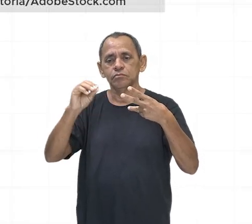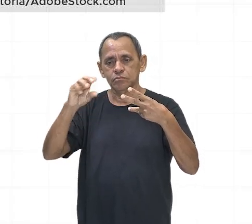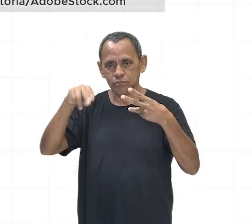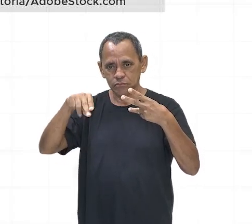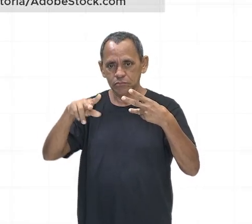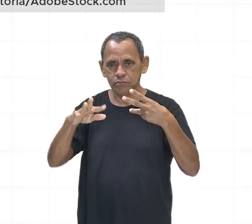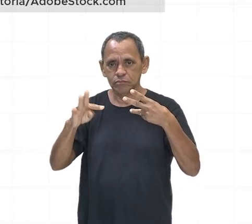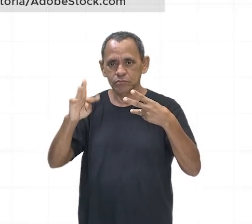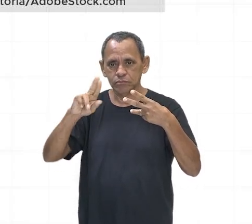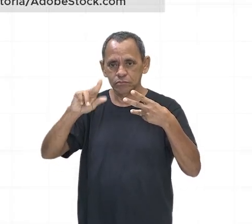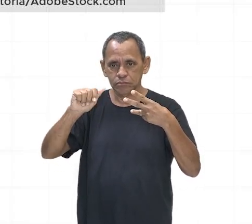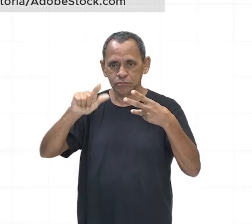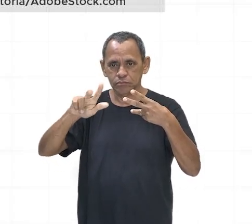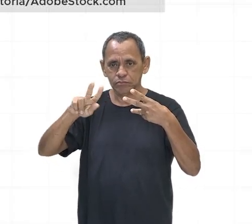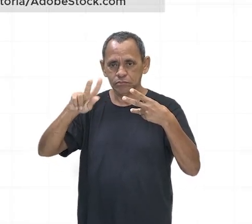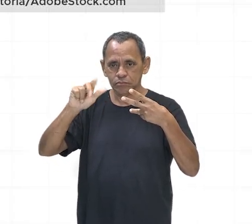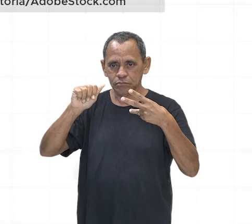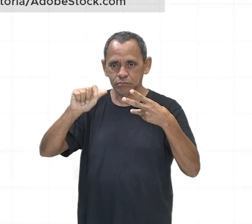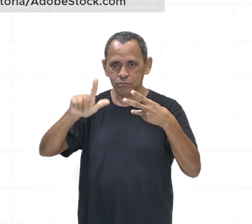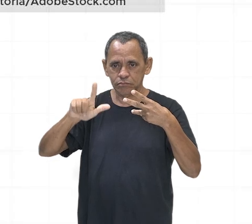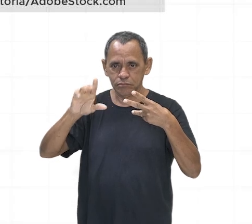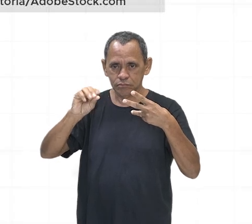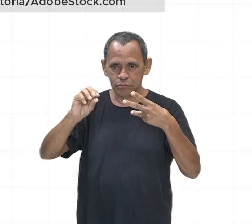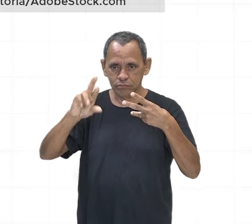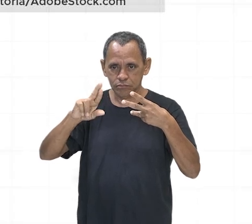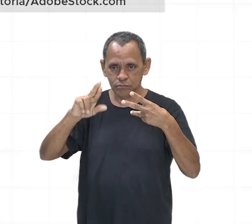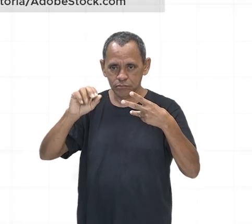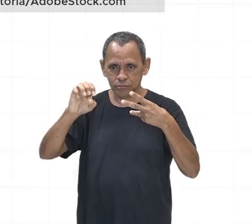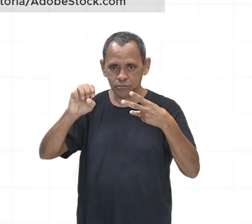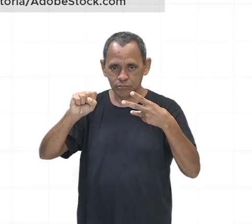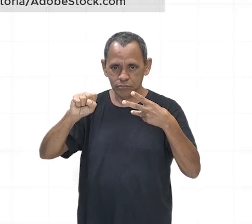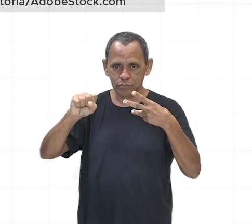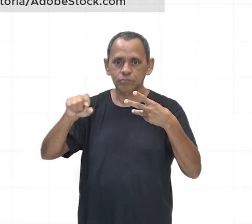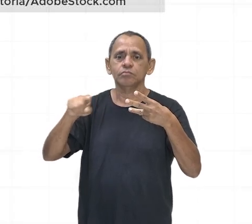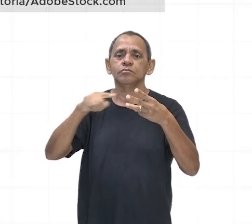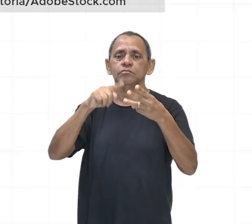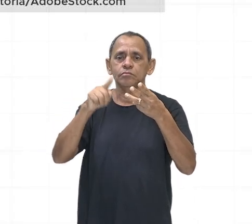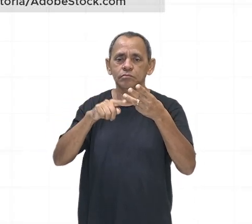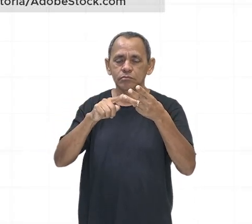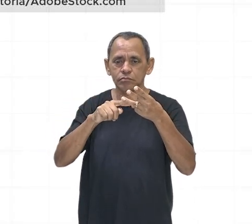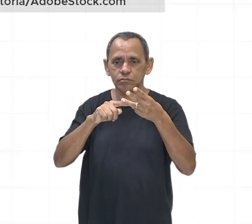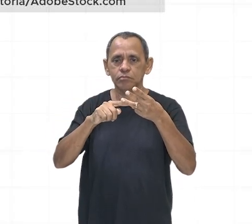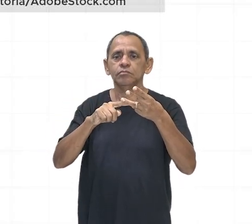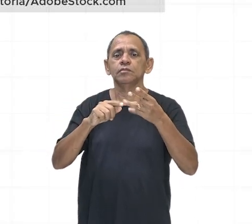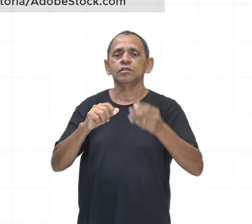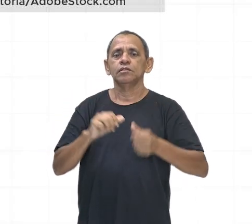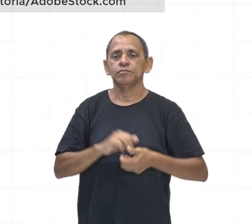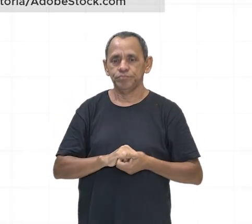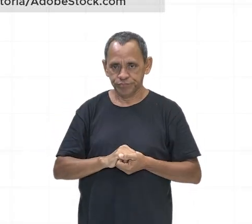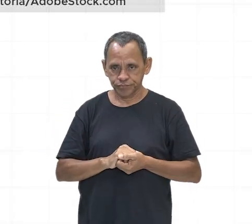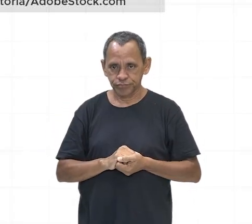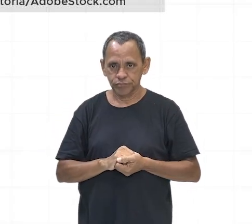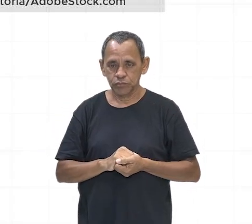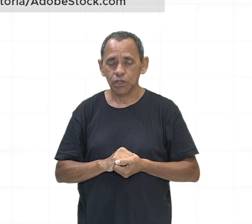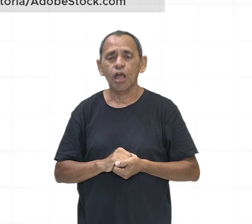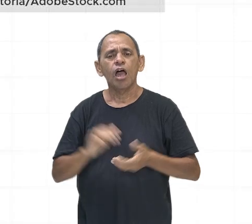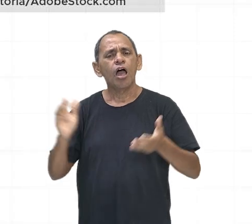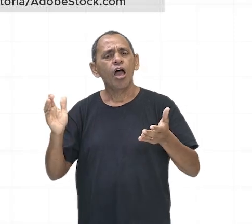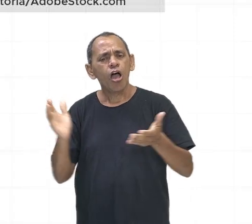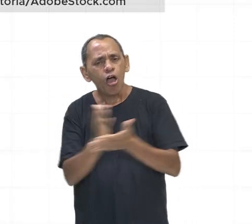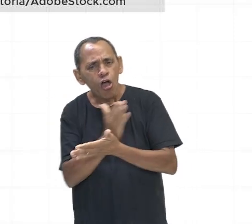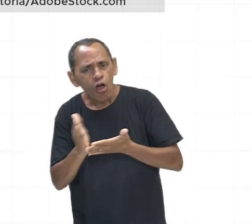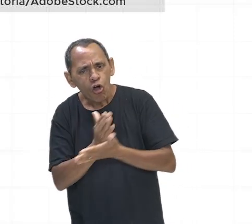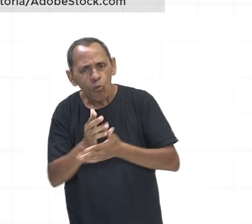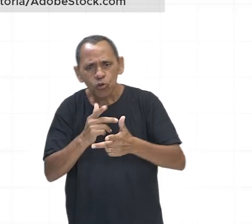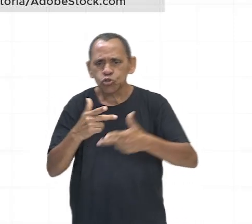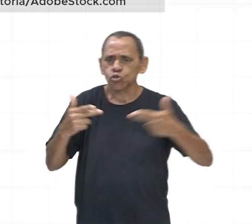considerados negativos, ou seja, que geralmente nos afastam daquilo que é correto,